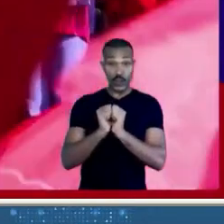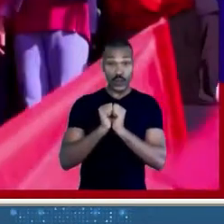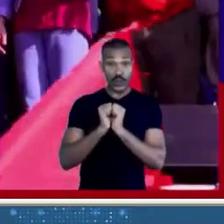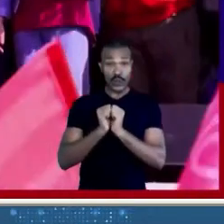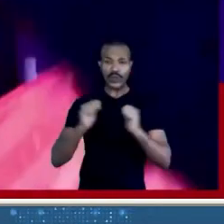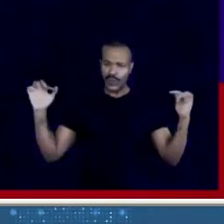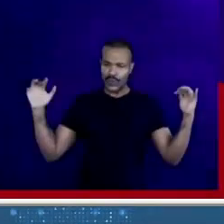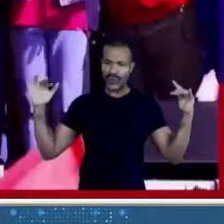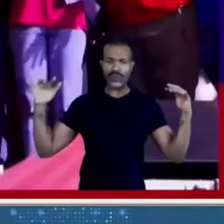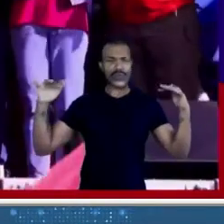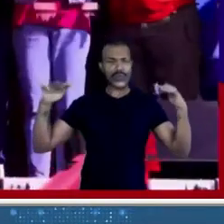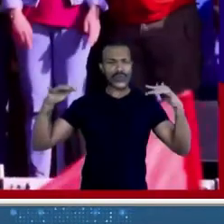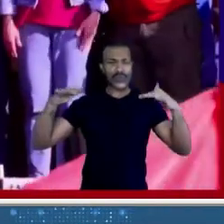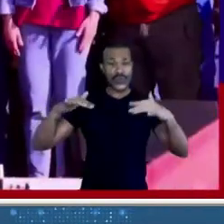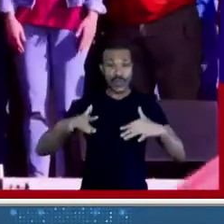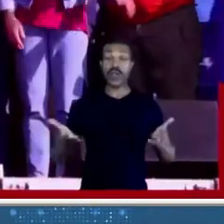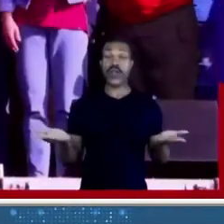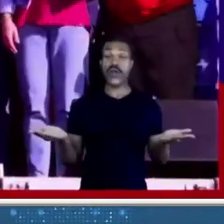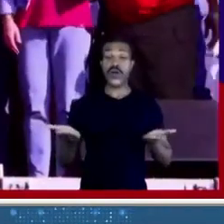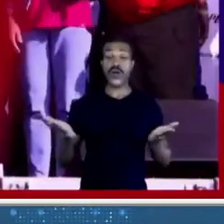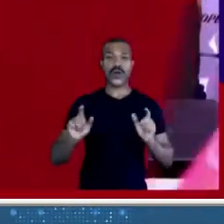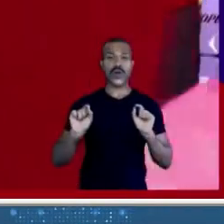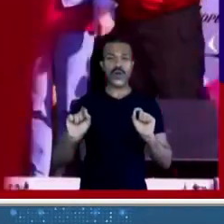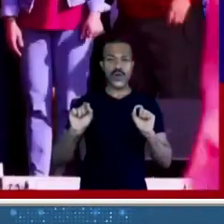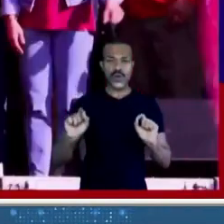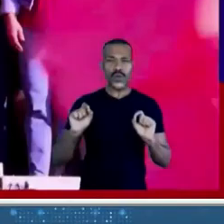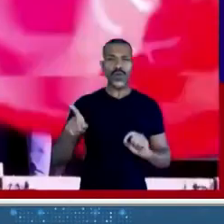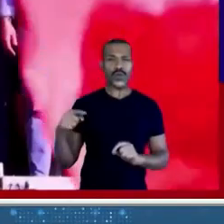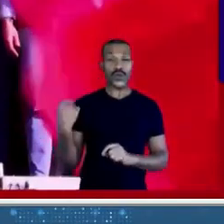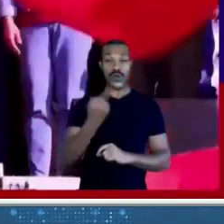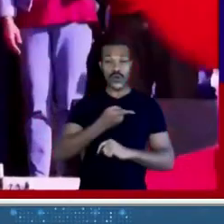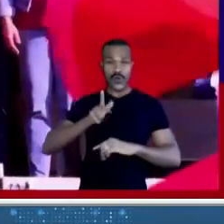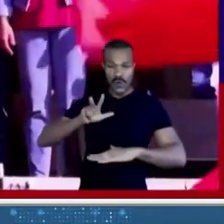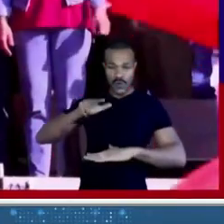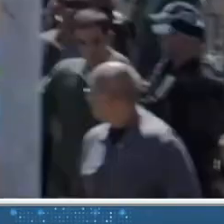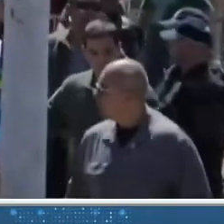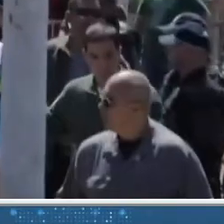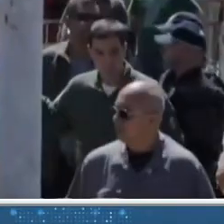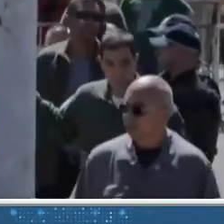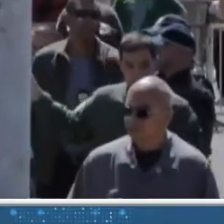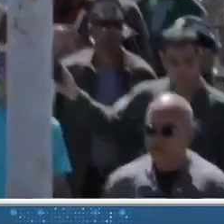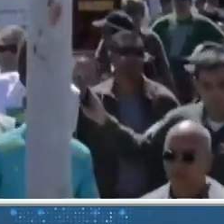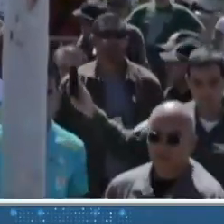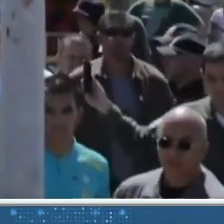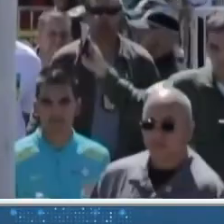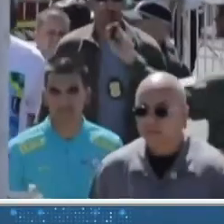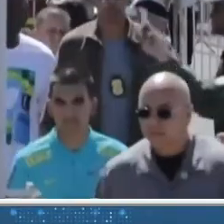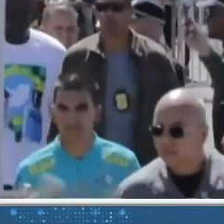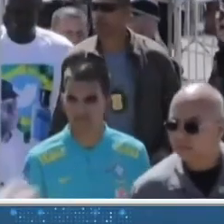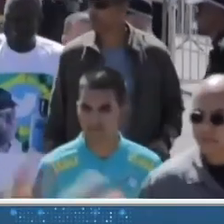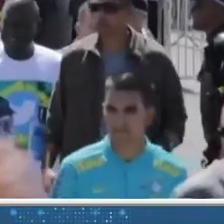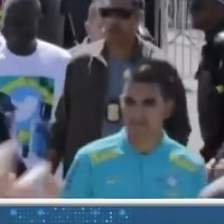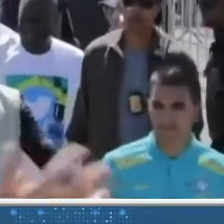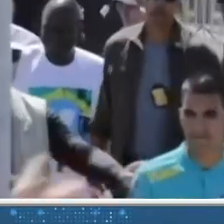e tinham muitos candidatos, e candidatos muito bons, do tipo Mário Covas, o Ulisses